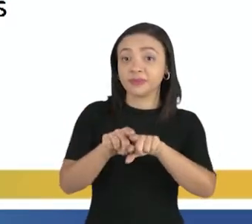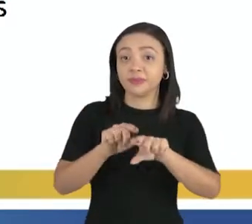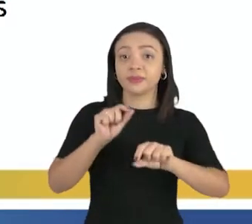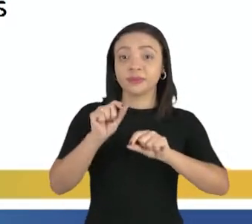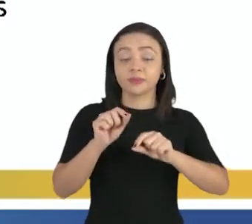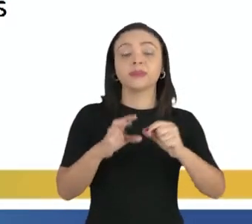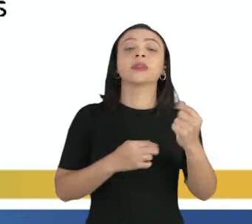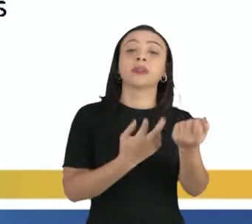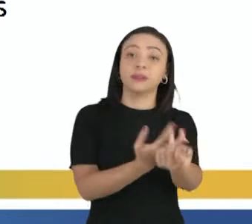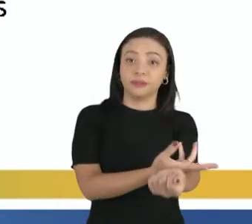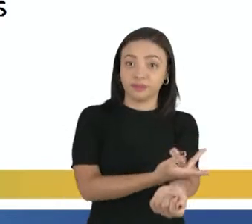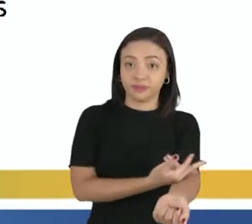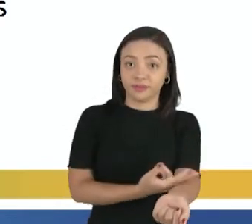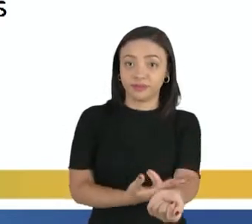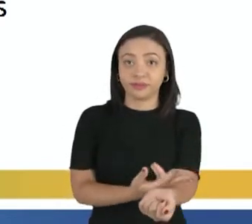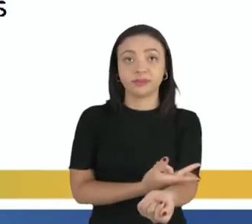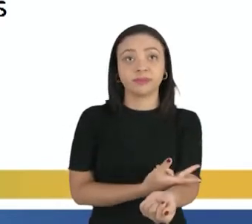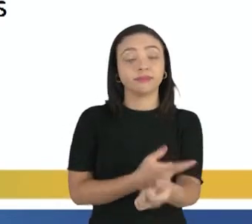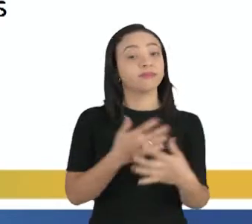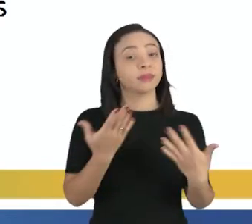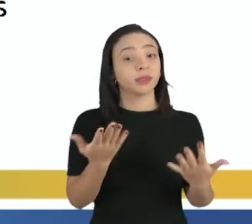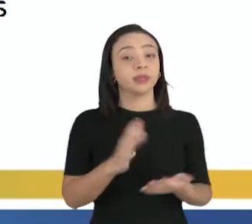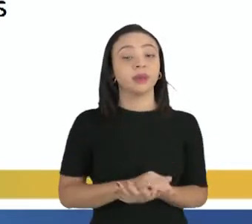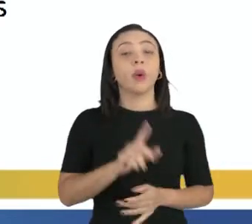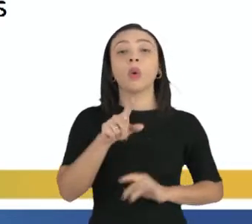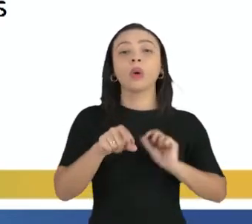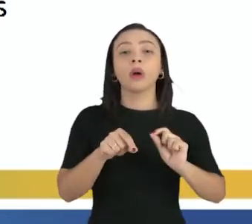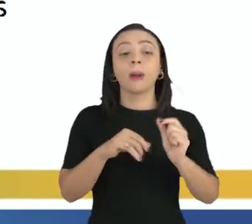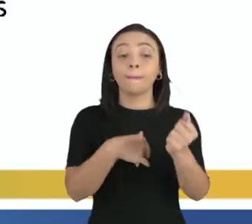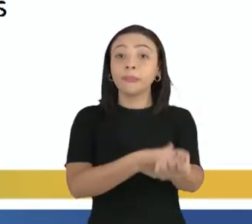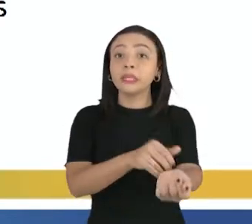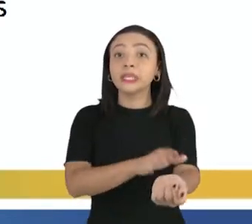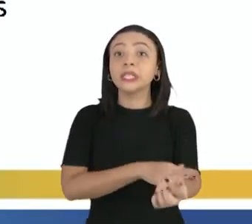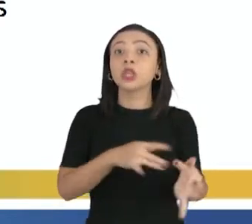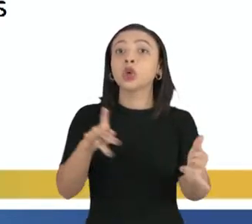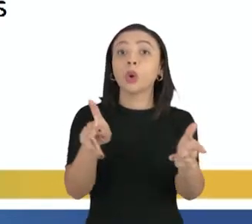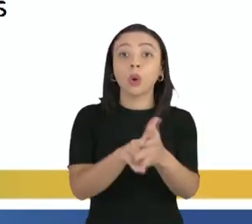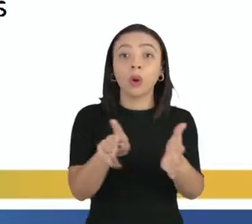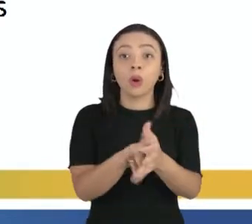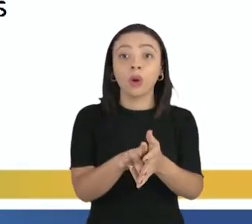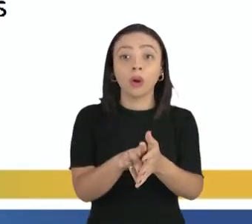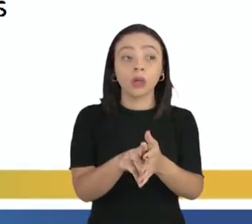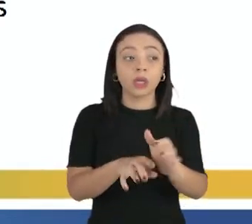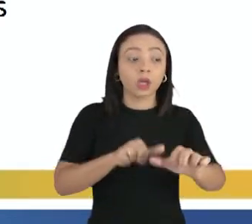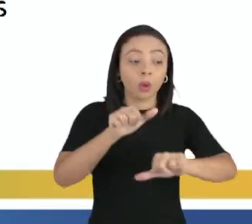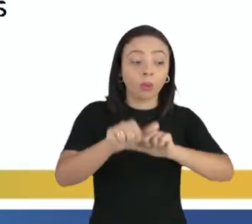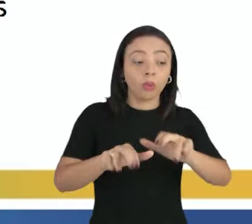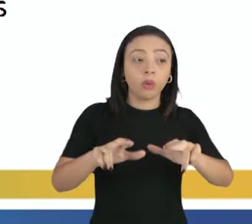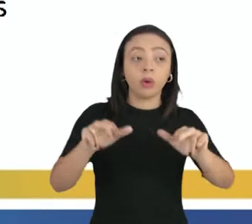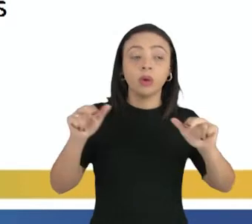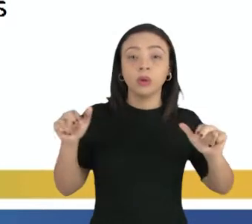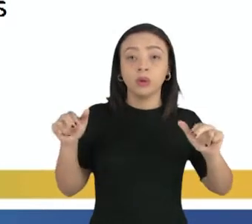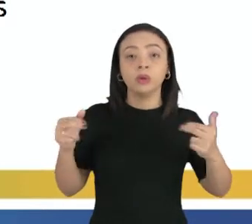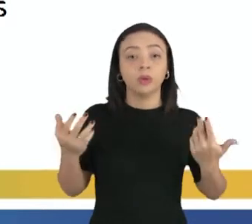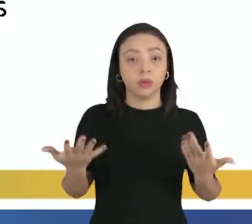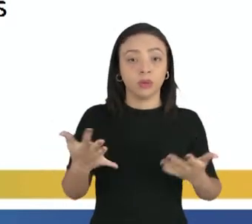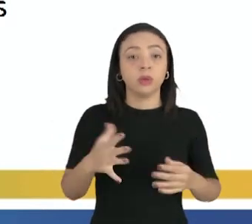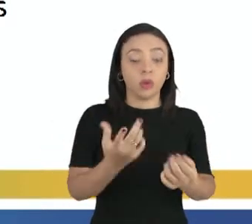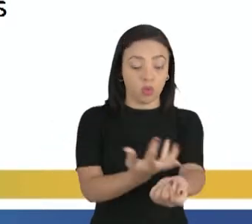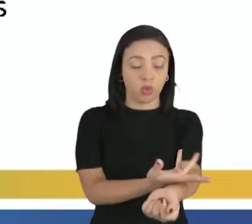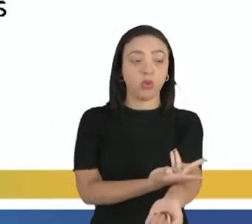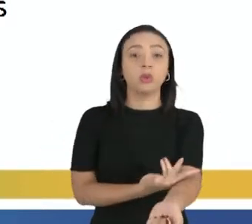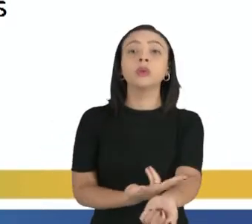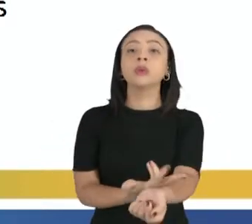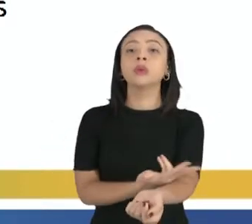a tatuagem, isso mesmo, que é a pintura permanente, né, que as pessoas fazem no seu